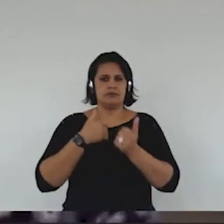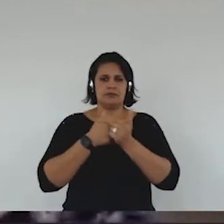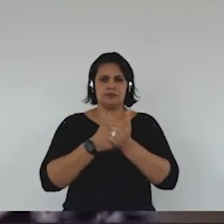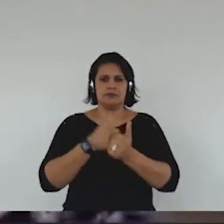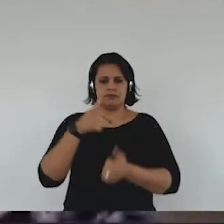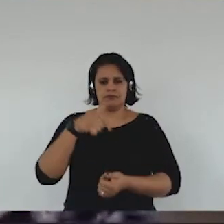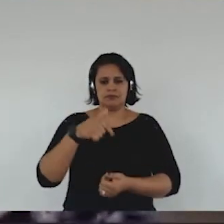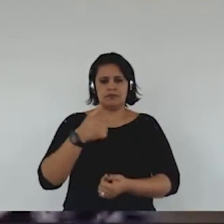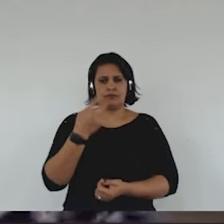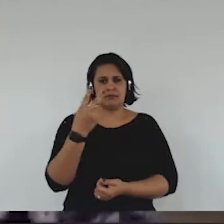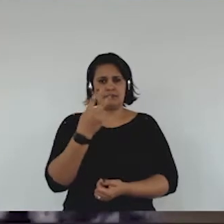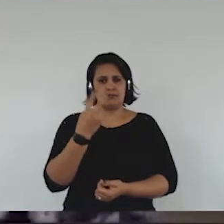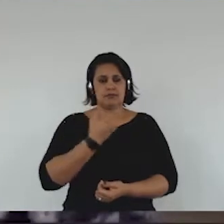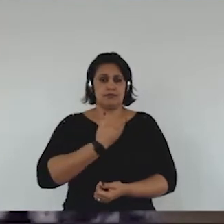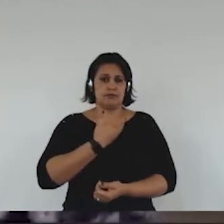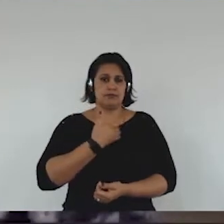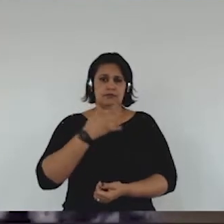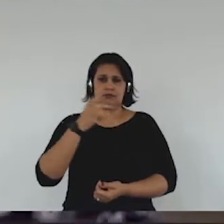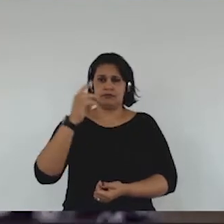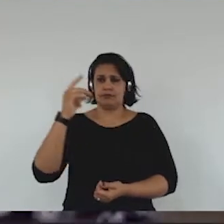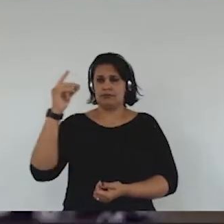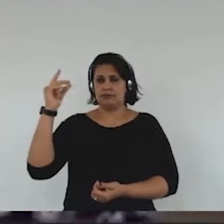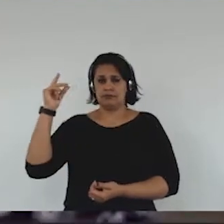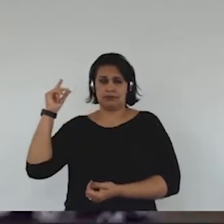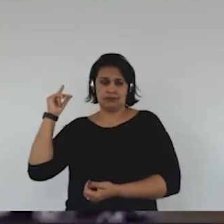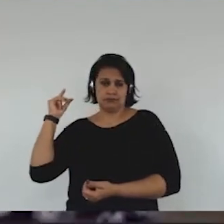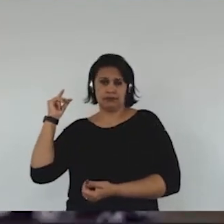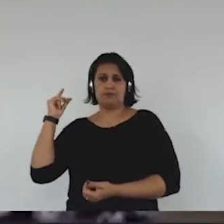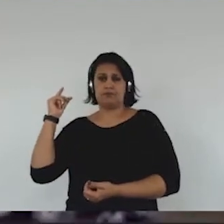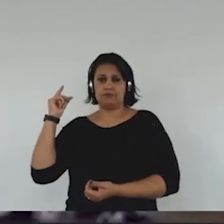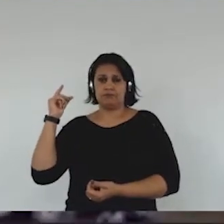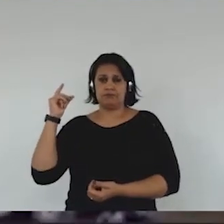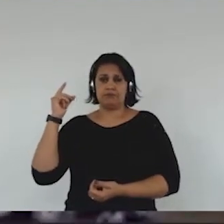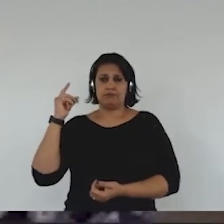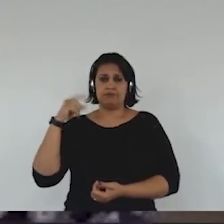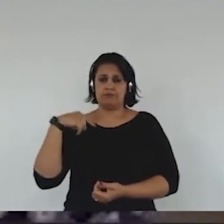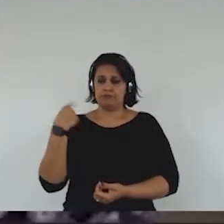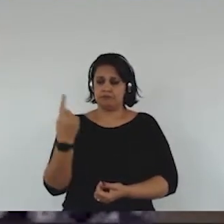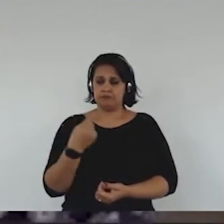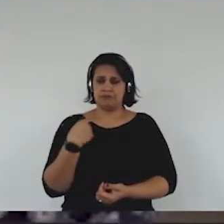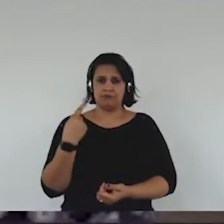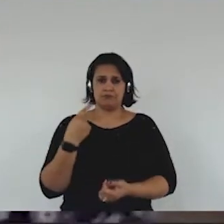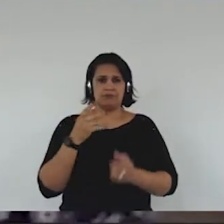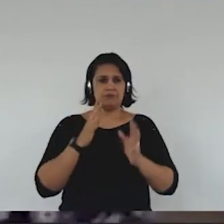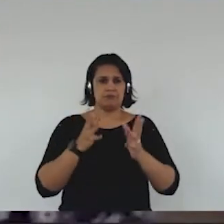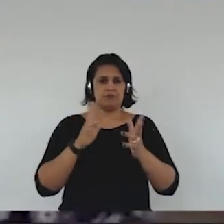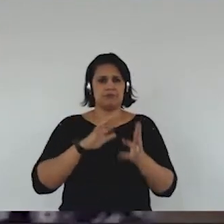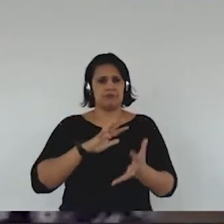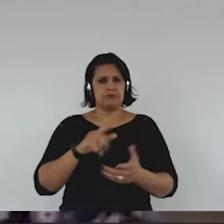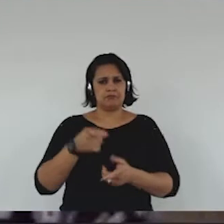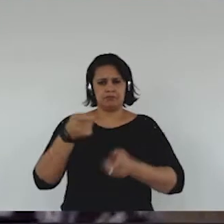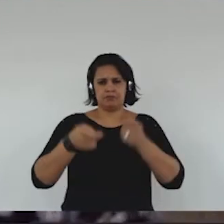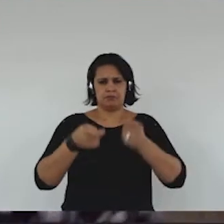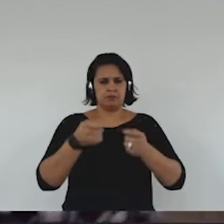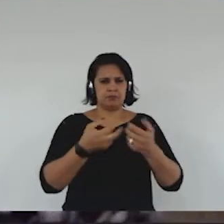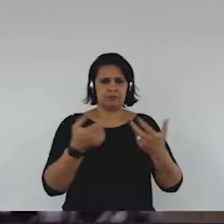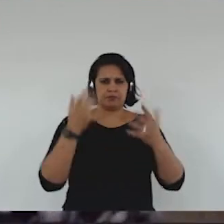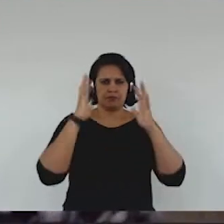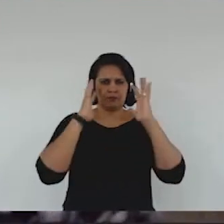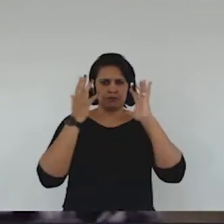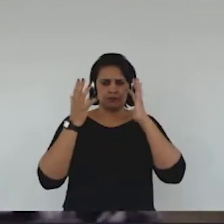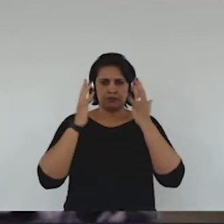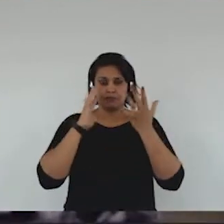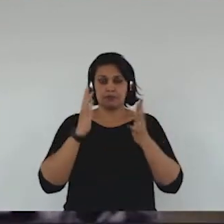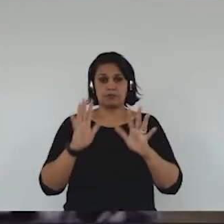2 amigos de longa data. Temos aí vivido o mundo arbitral há mais de 20 anos. Bom,